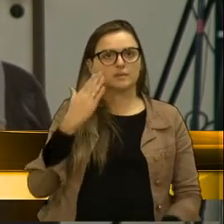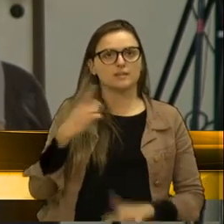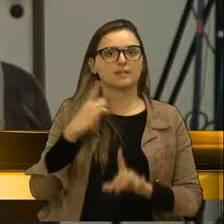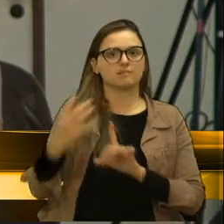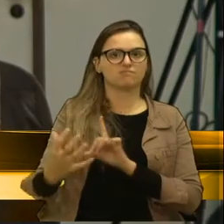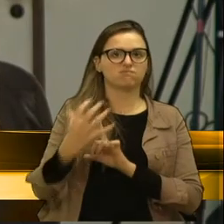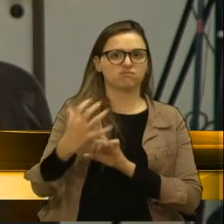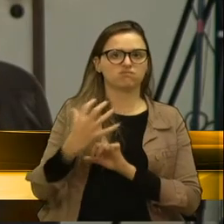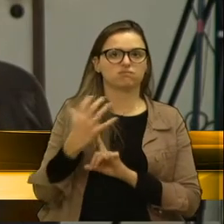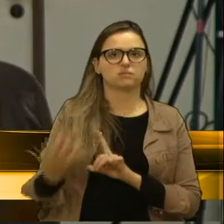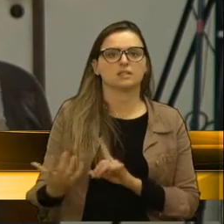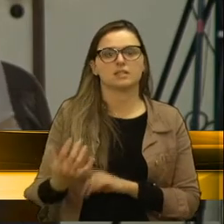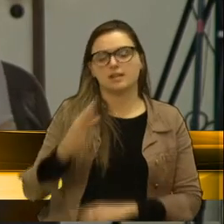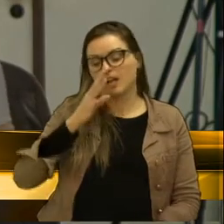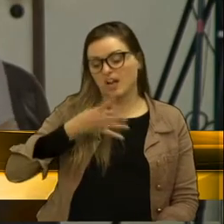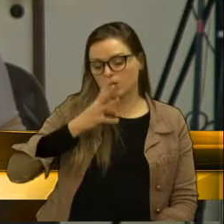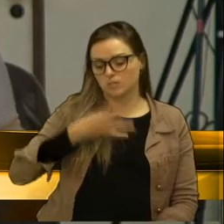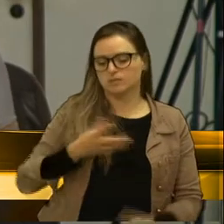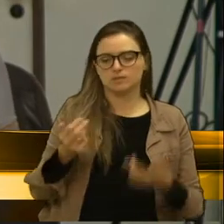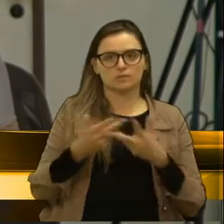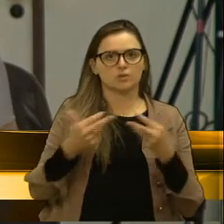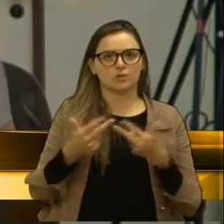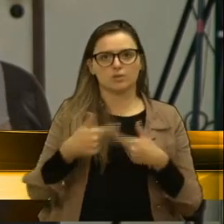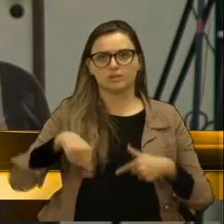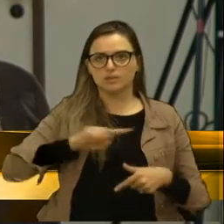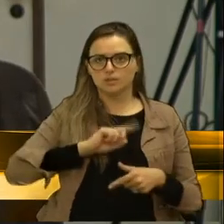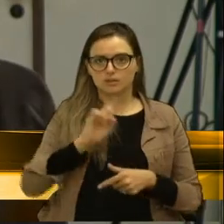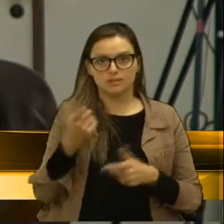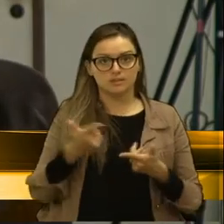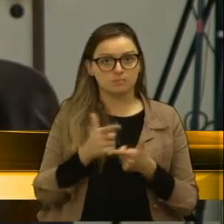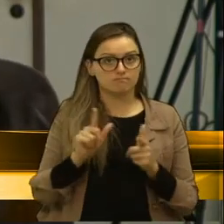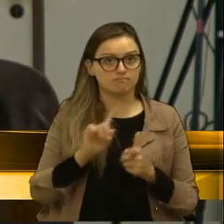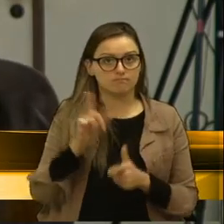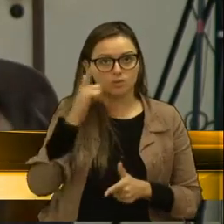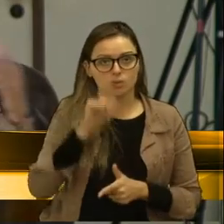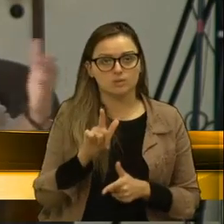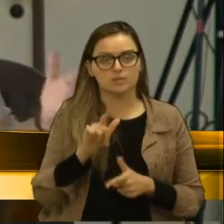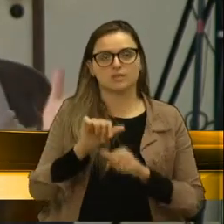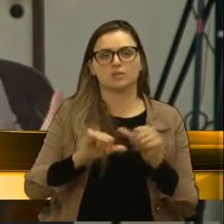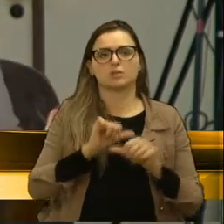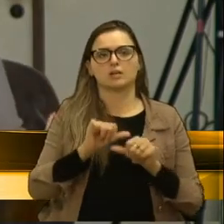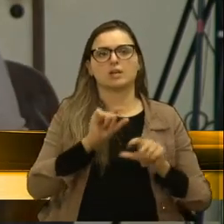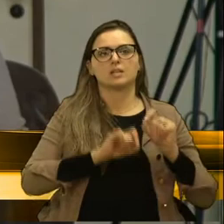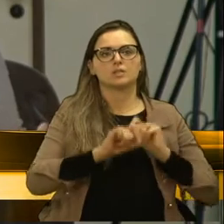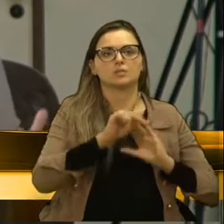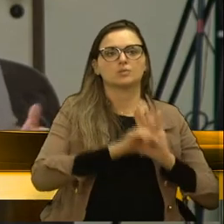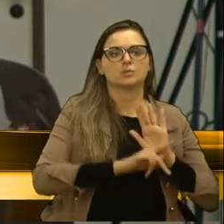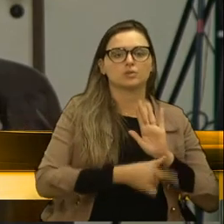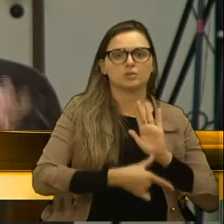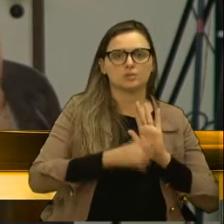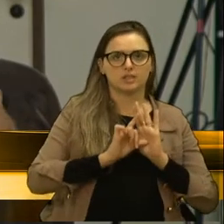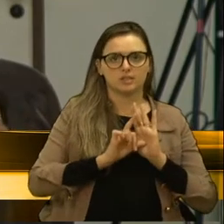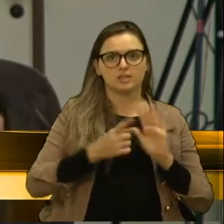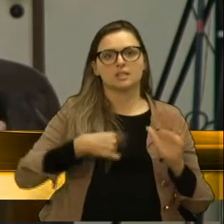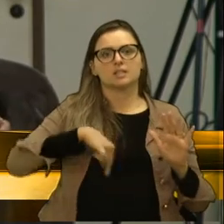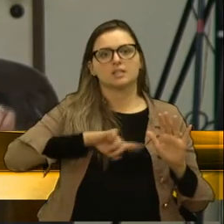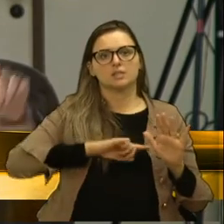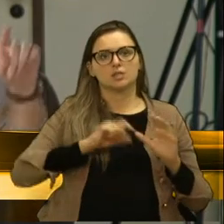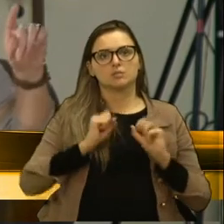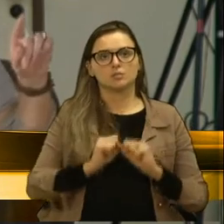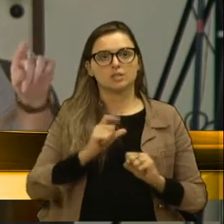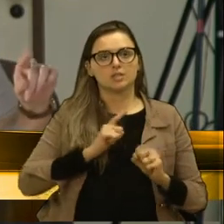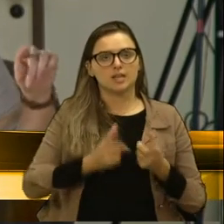por coisas que, às vezes, a gente não consegue mudar. Então, isso referente ao projeto anterior, que nós poderíamos ter uma